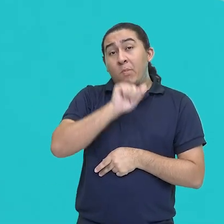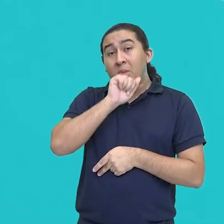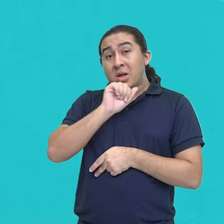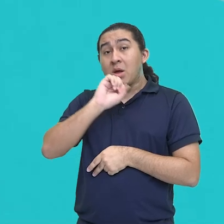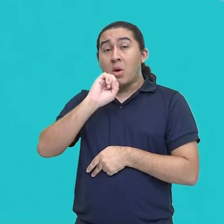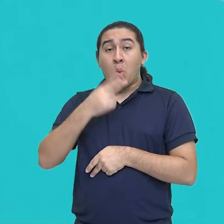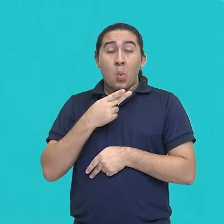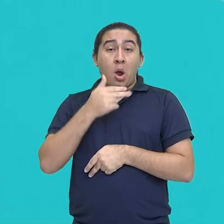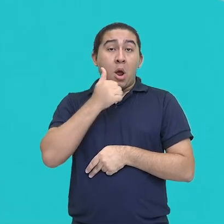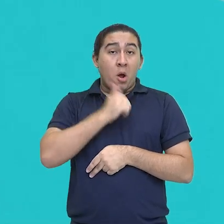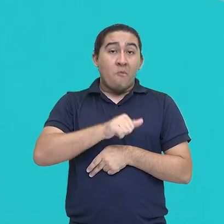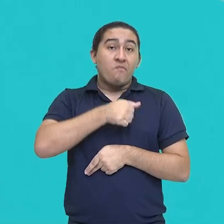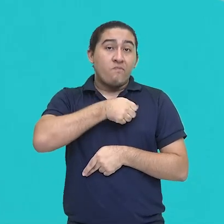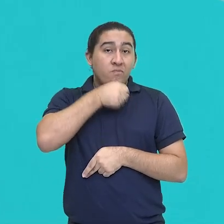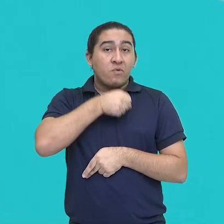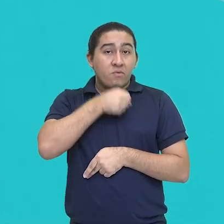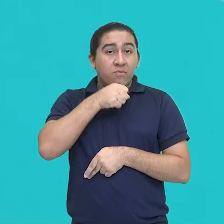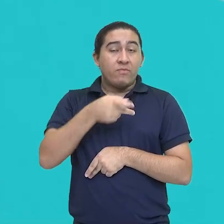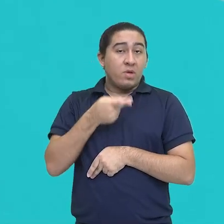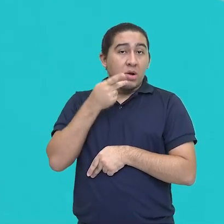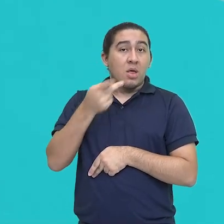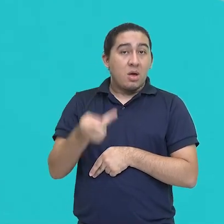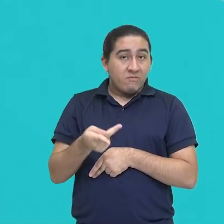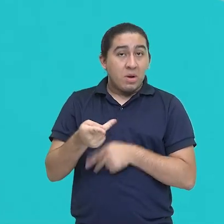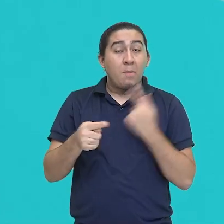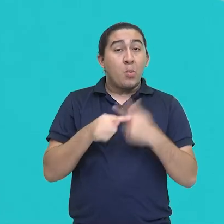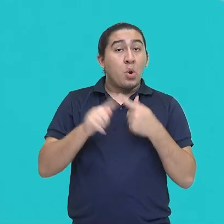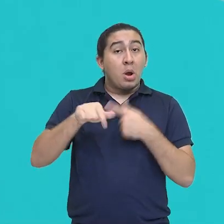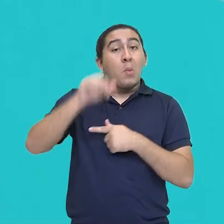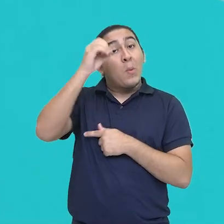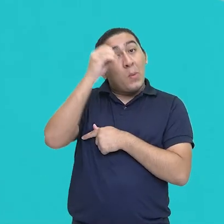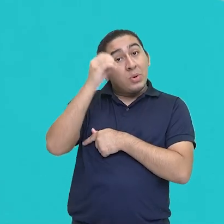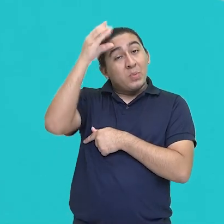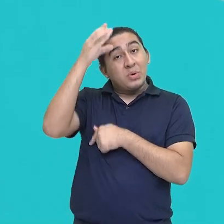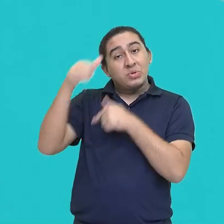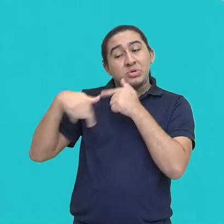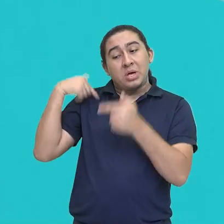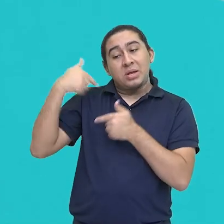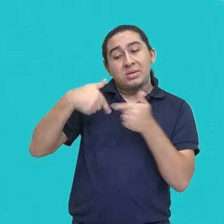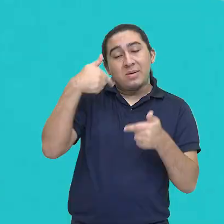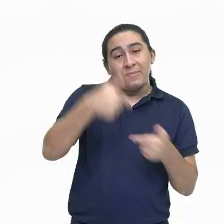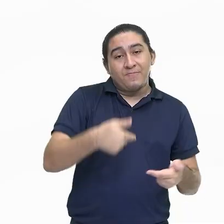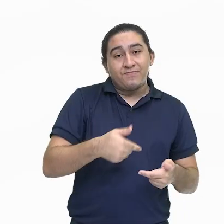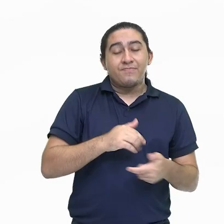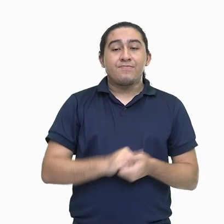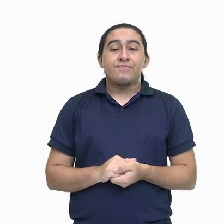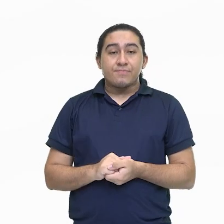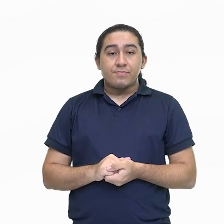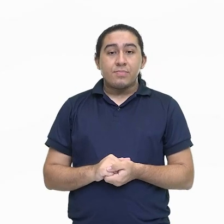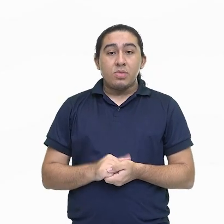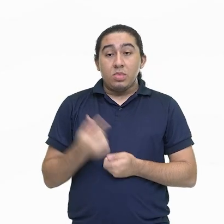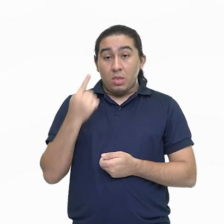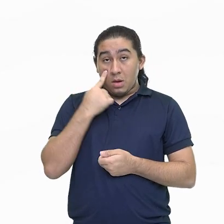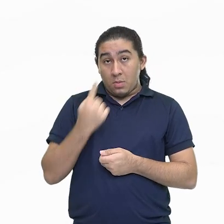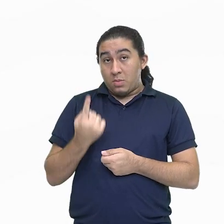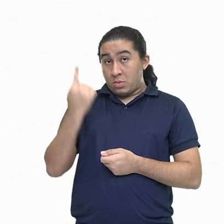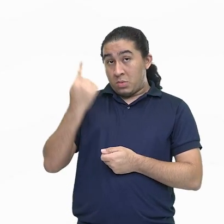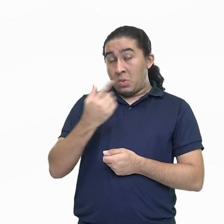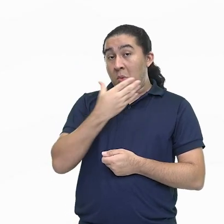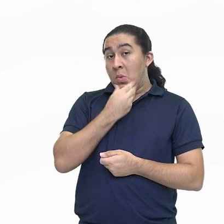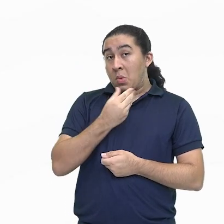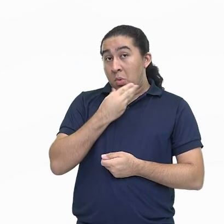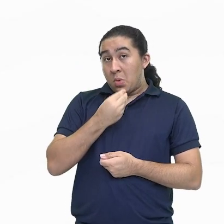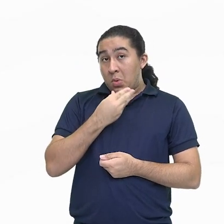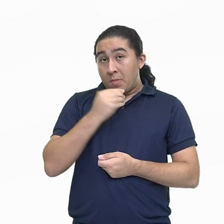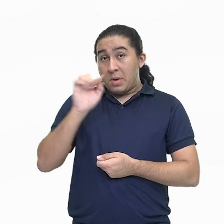falava, justamente porque é um conhecimento que ele é passado de geração em geração. O folclorista Luiz da Câmara